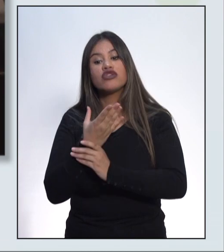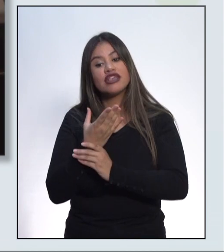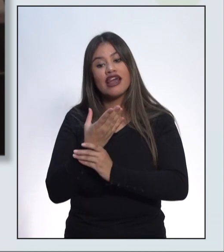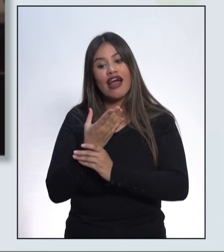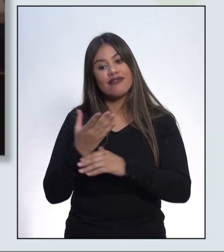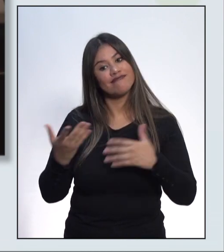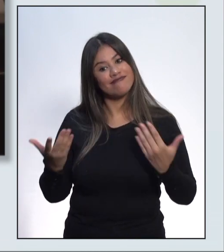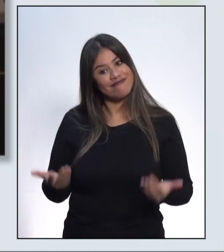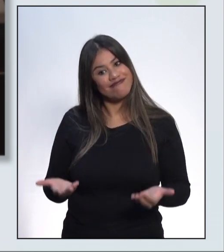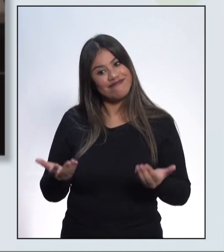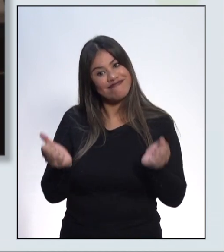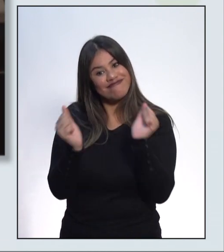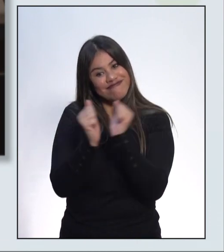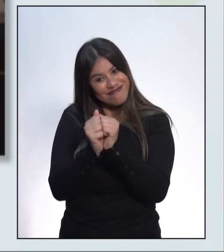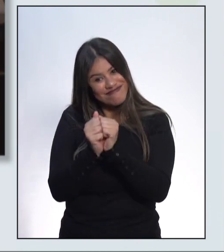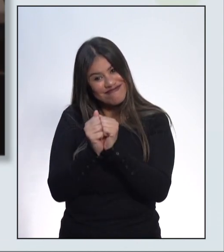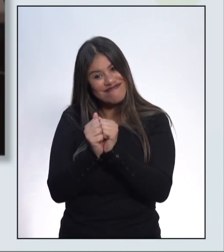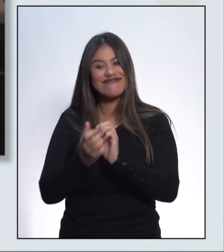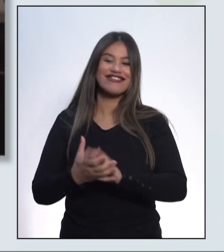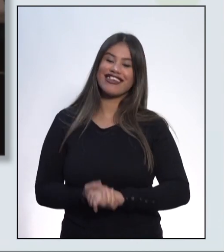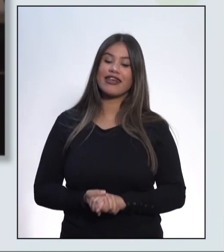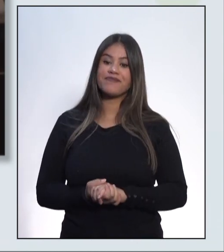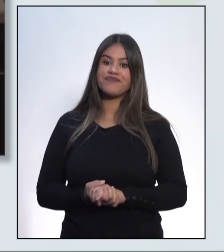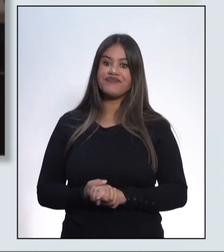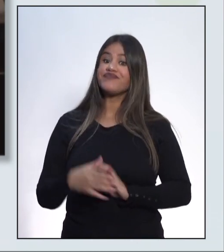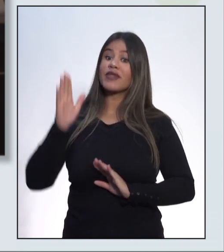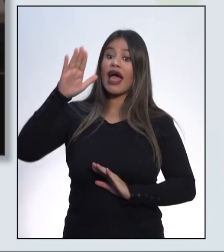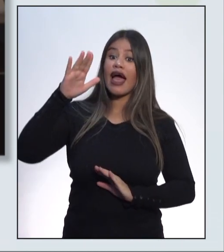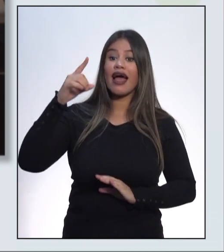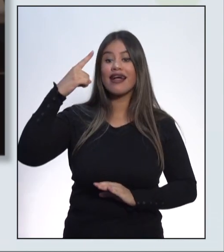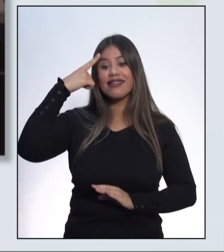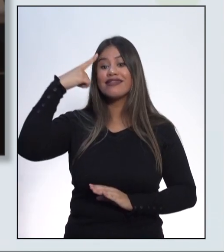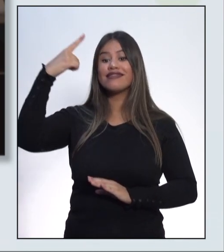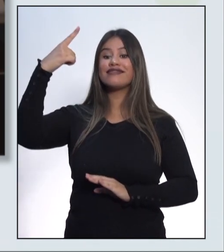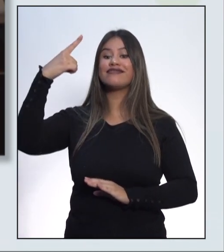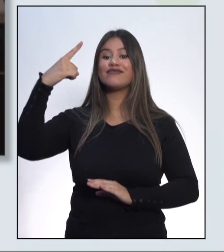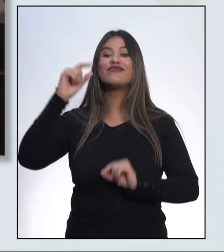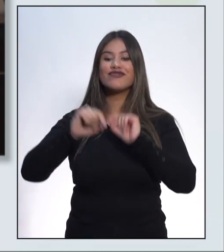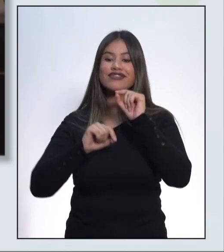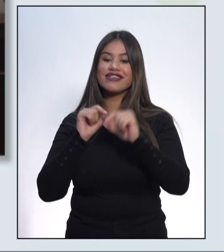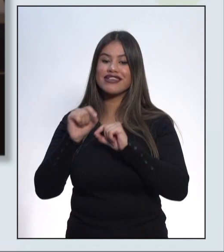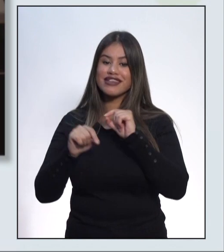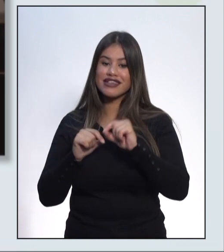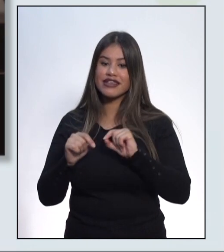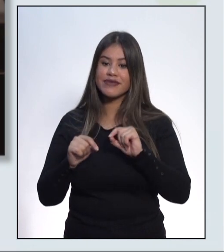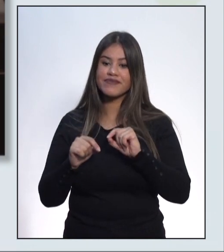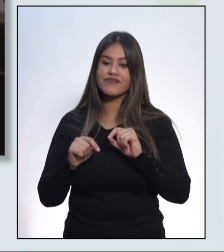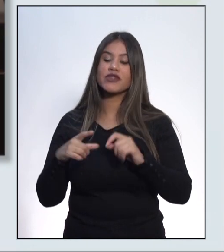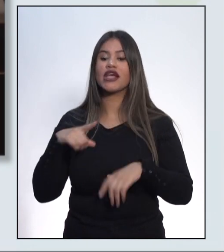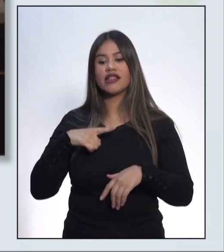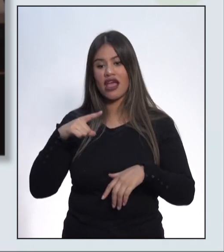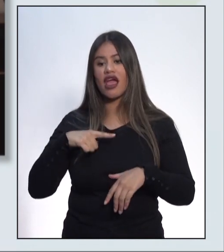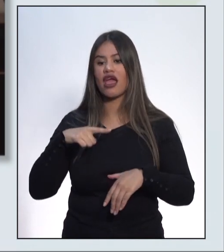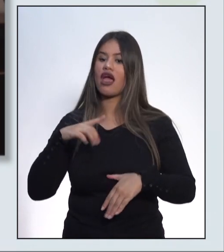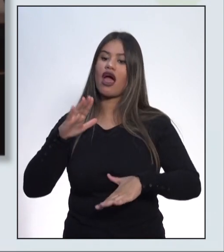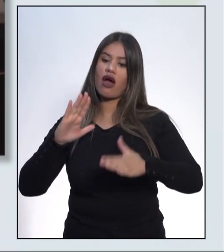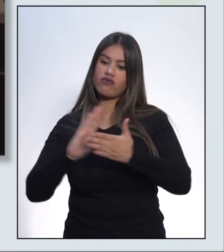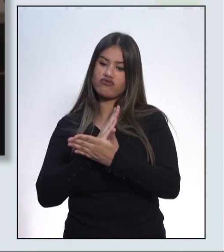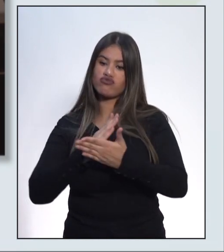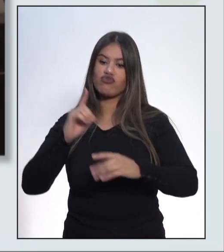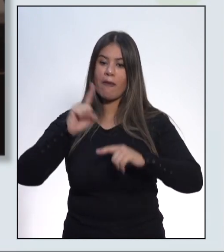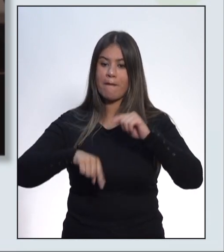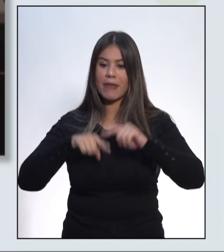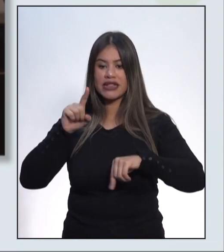fazer. Aliás, lembrei de uma coisa. Muito provavelmente sobraram alguns materiais desse